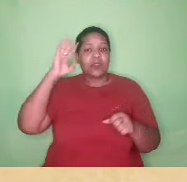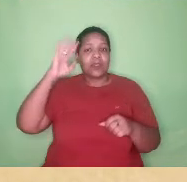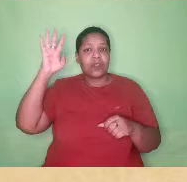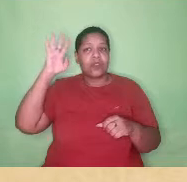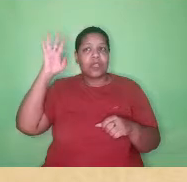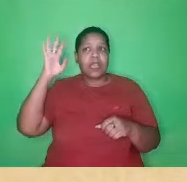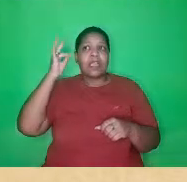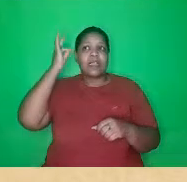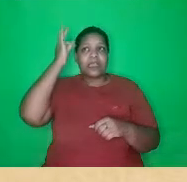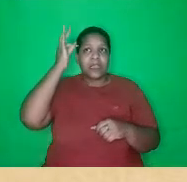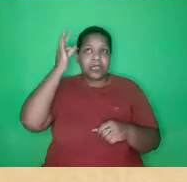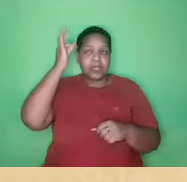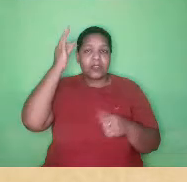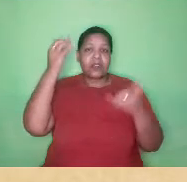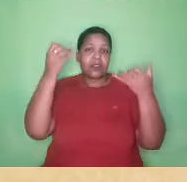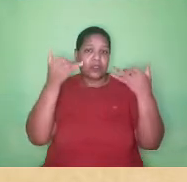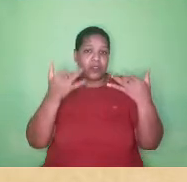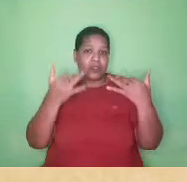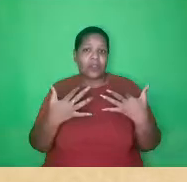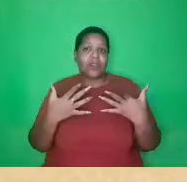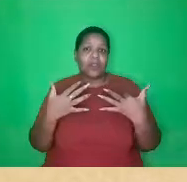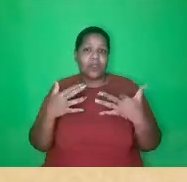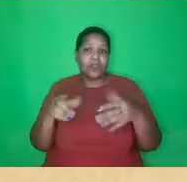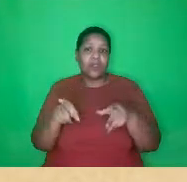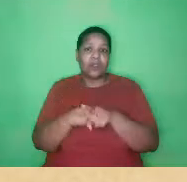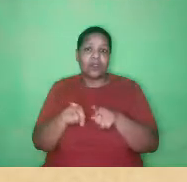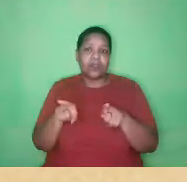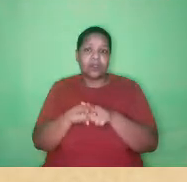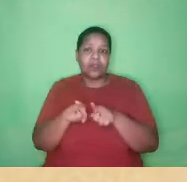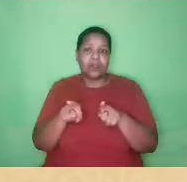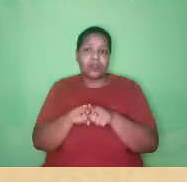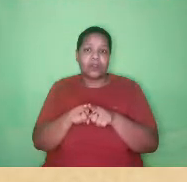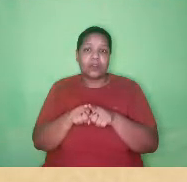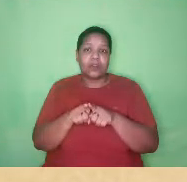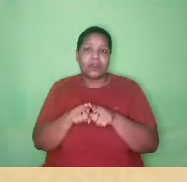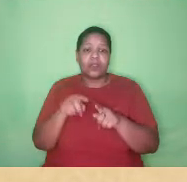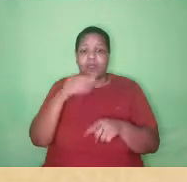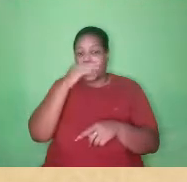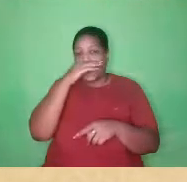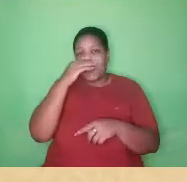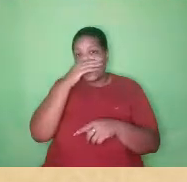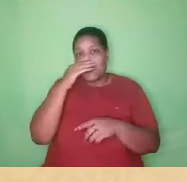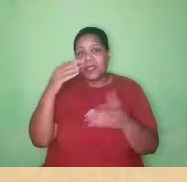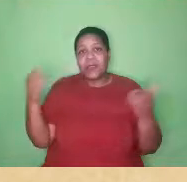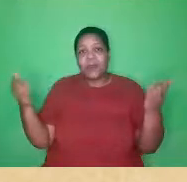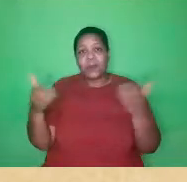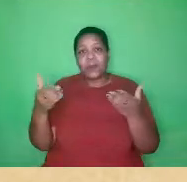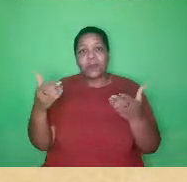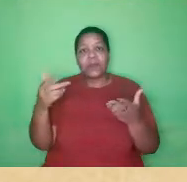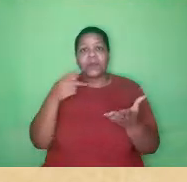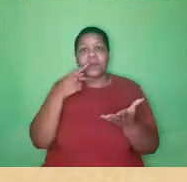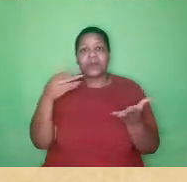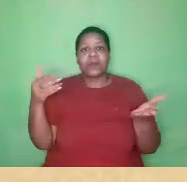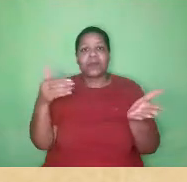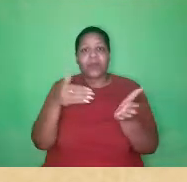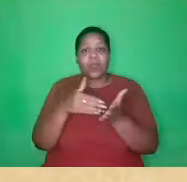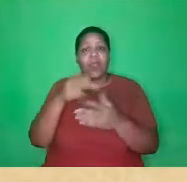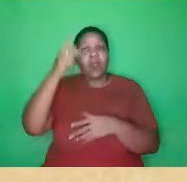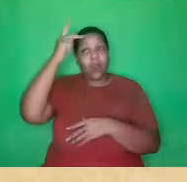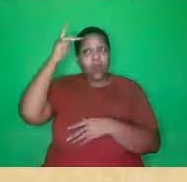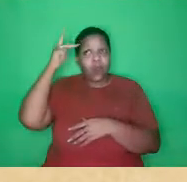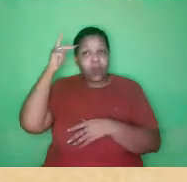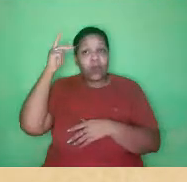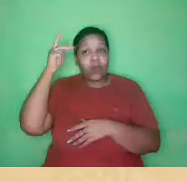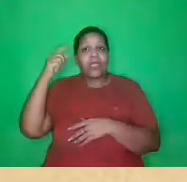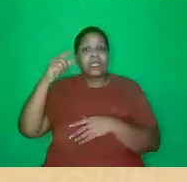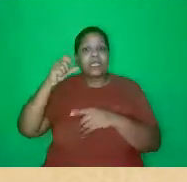tópica explicativa, né, o racismo estrutural, né, ele é hoje fruto dessa sociedade brasileira